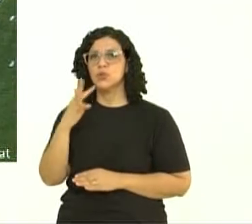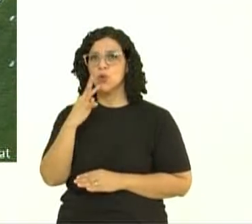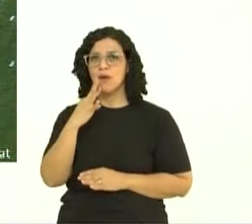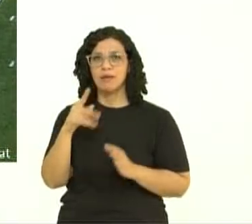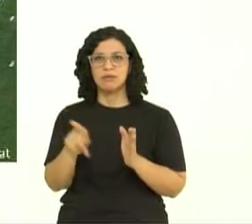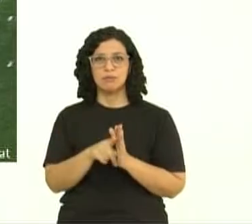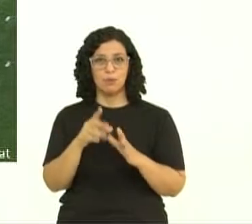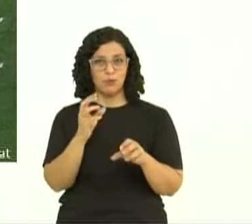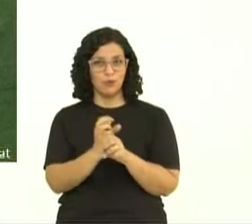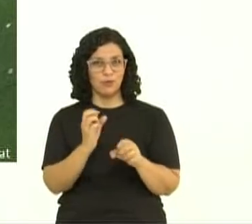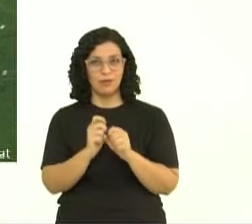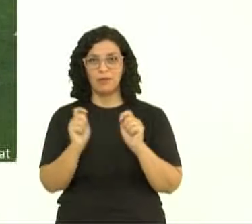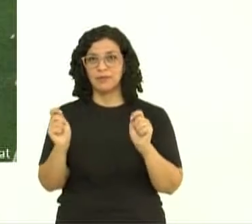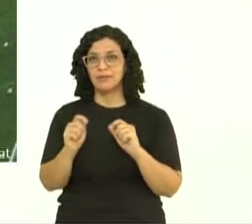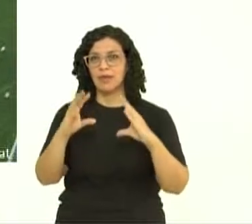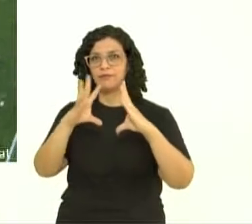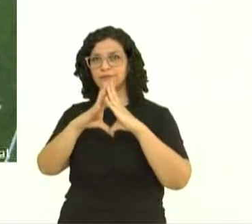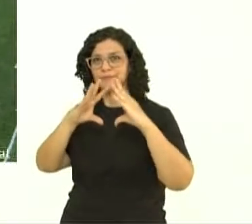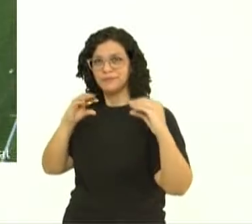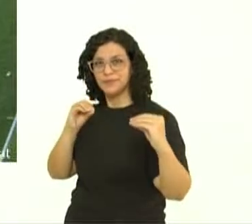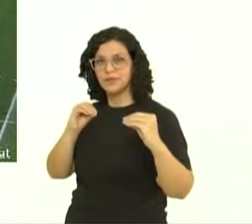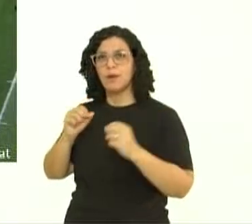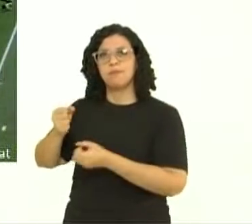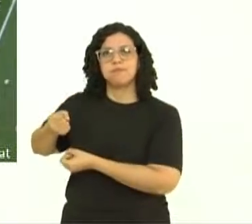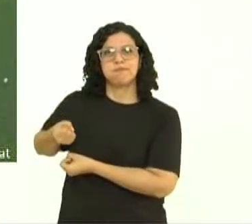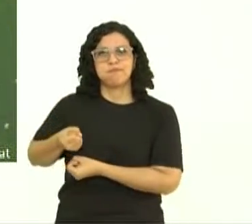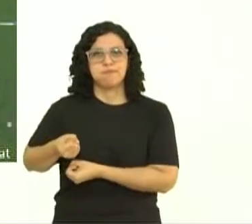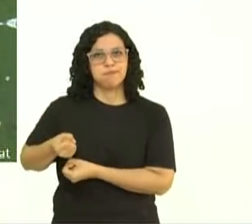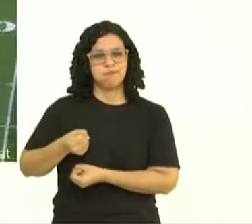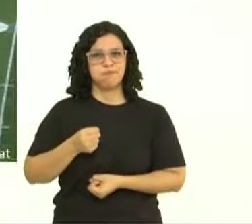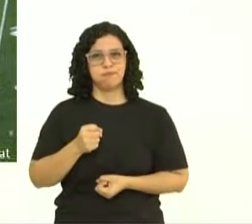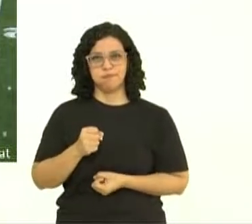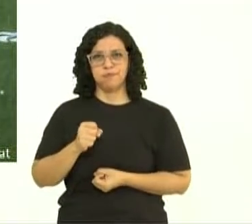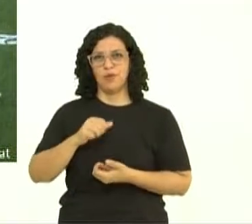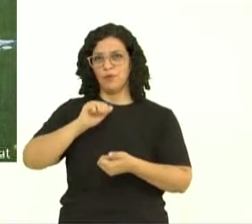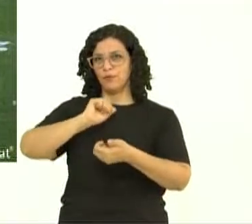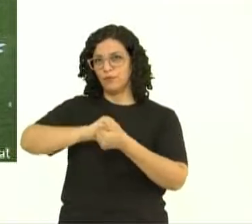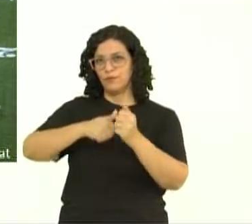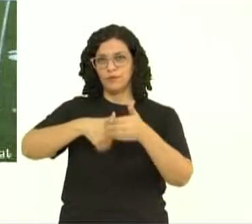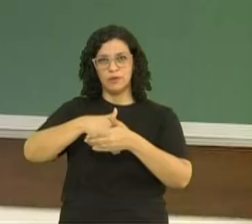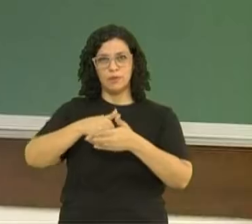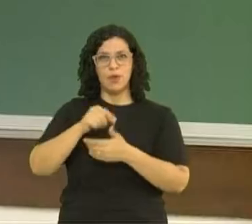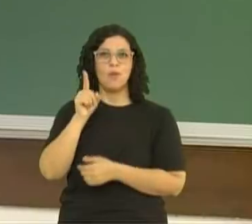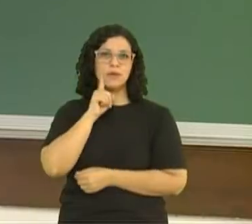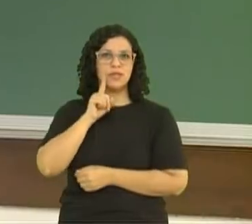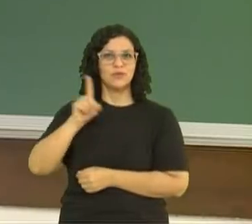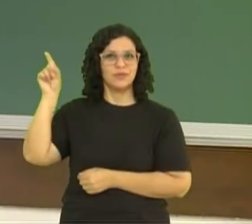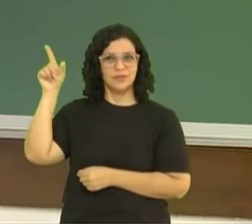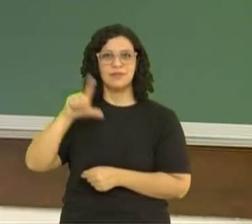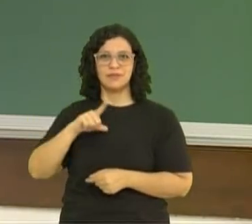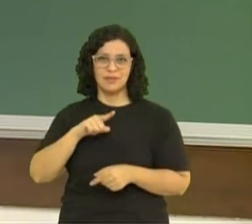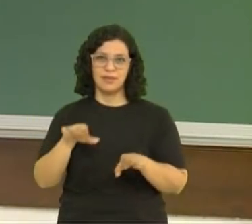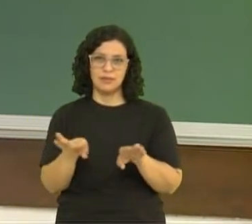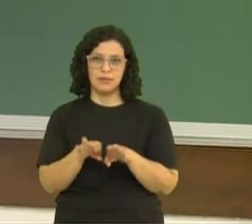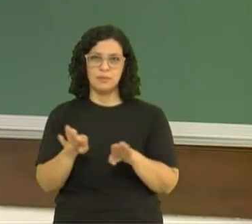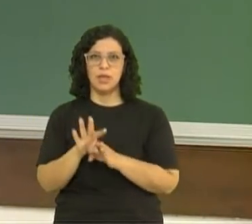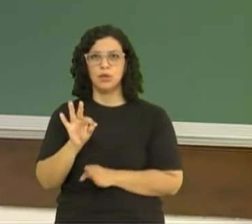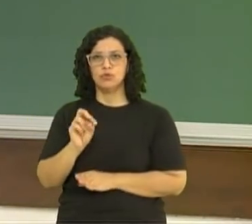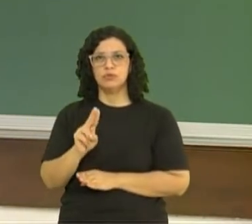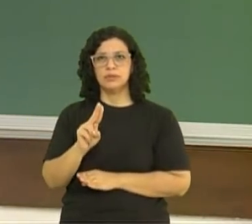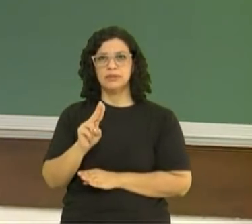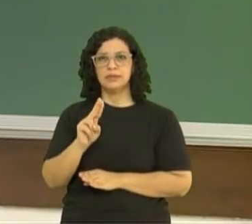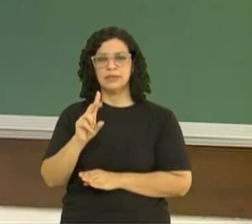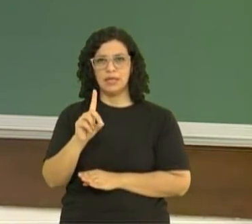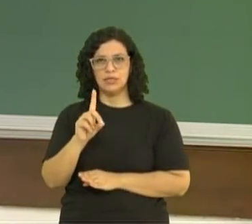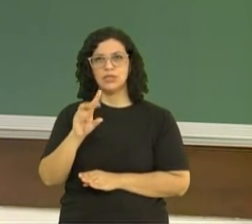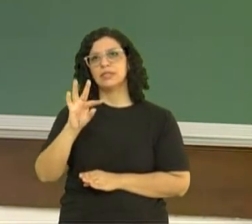característica, uma pontuação bastante característica do futebol americano, né? Que é a pontuação mais alta que existe no futebol americano, que é o touchdown, né? Então